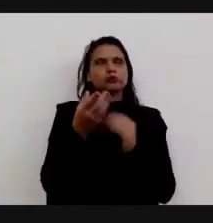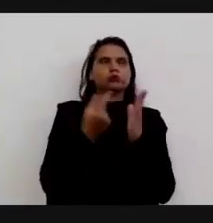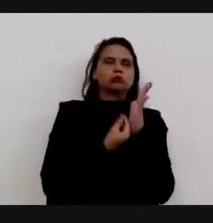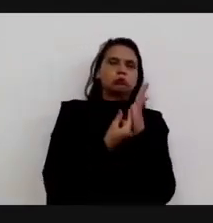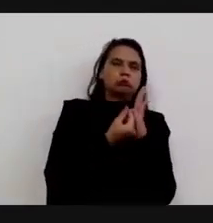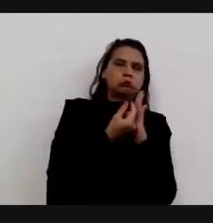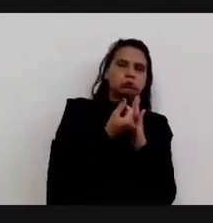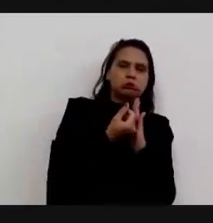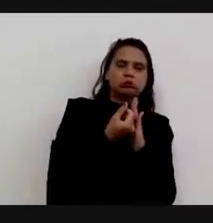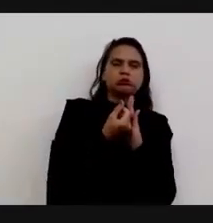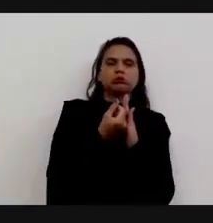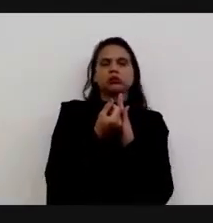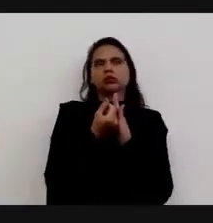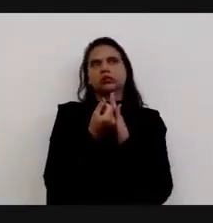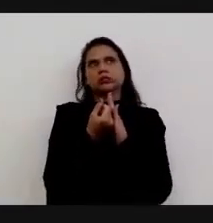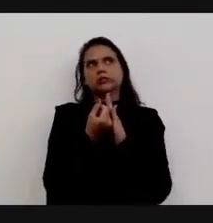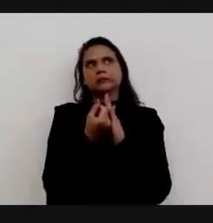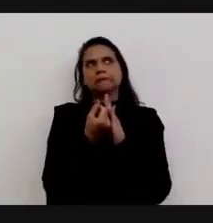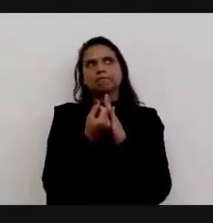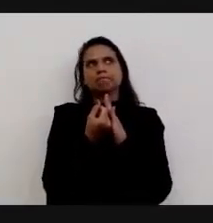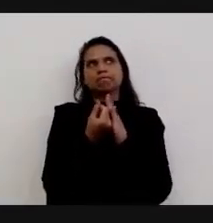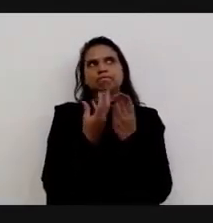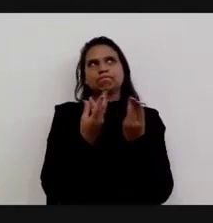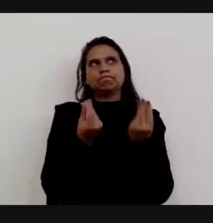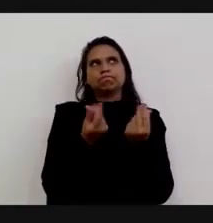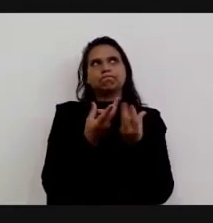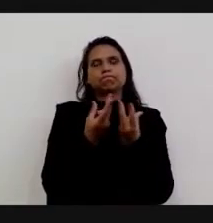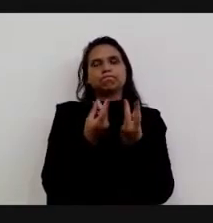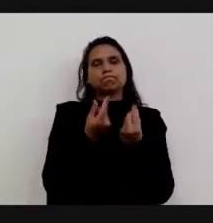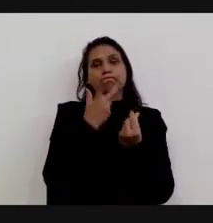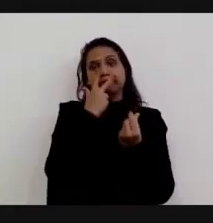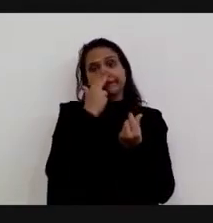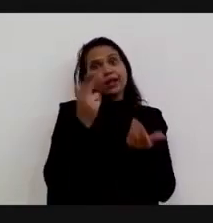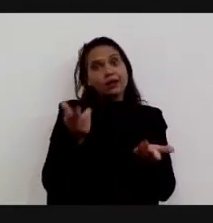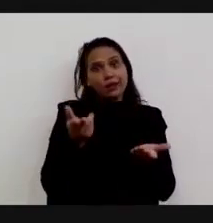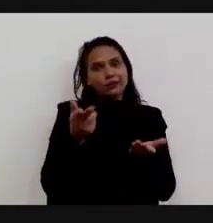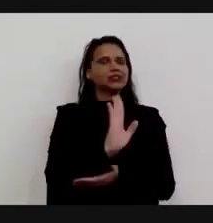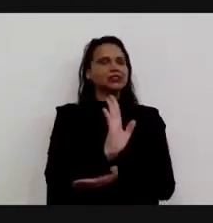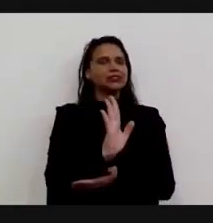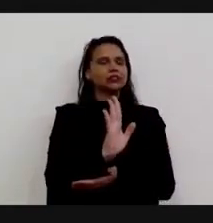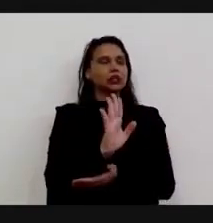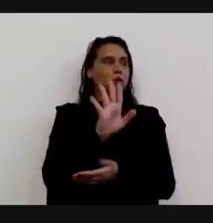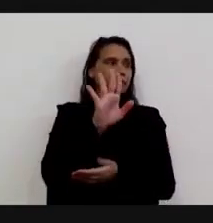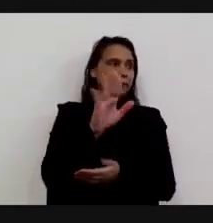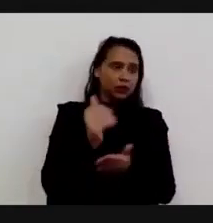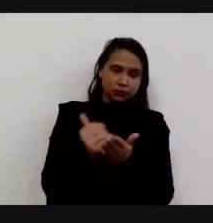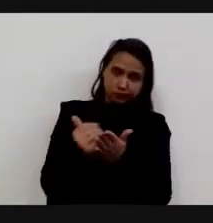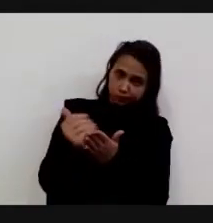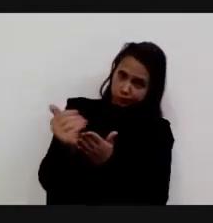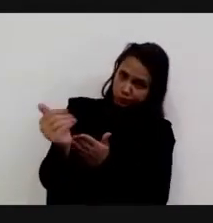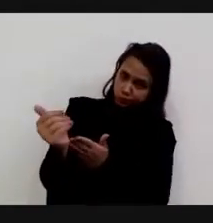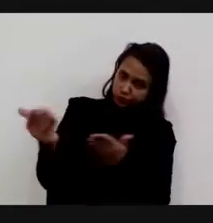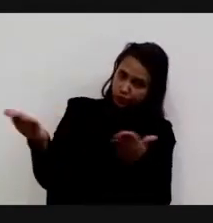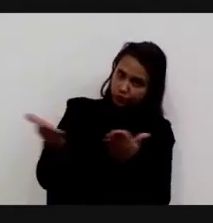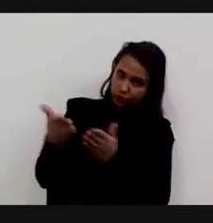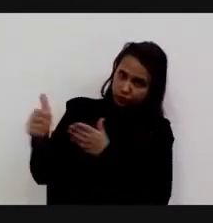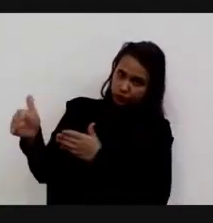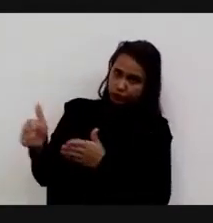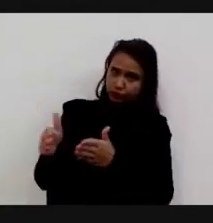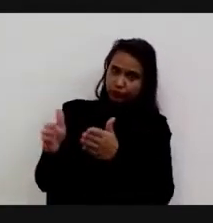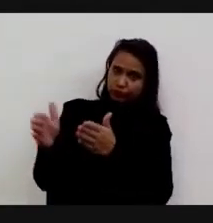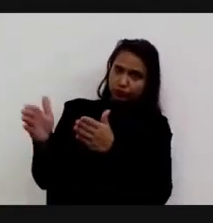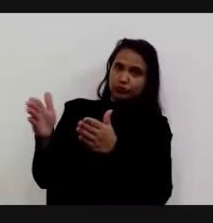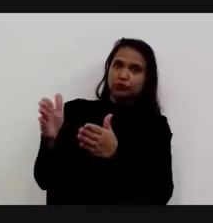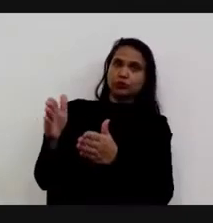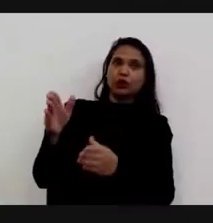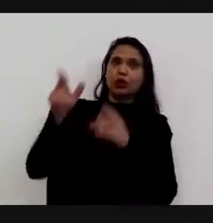orçamento, talvez não fosse bem adensado aí pelos parlamentares. Você encontra nos corredores do Congresso o prefeito e o